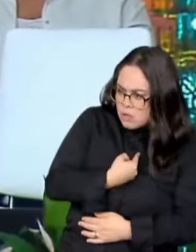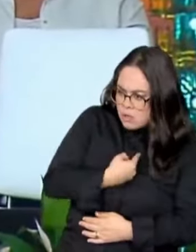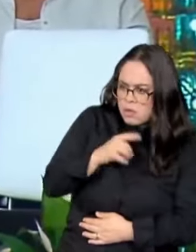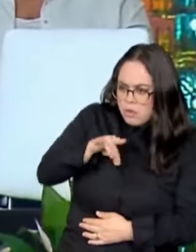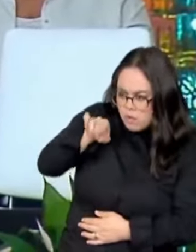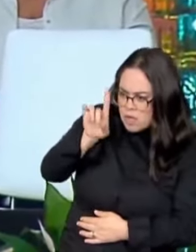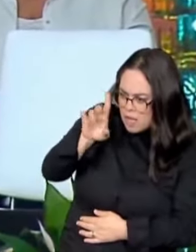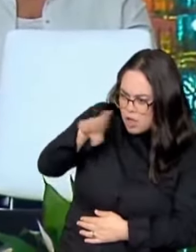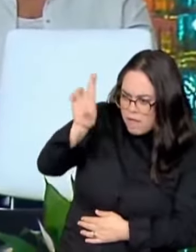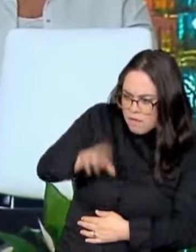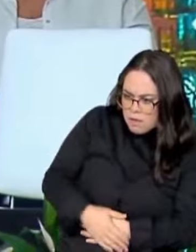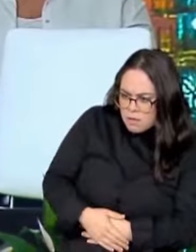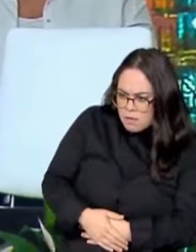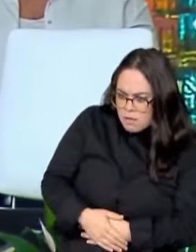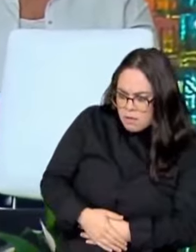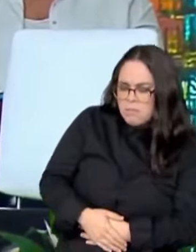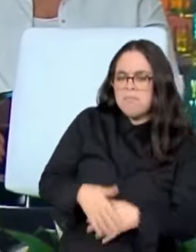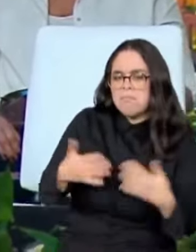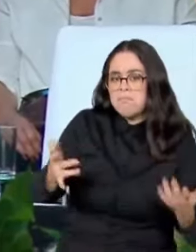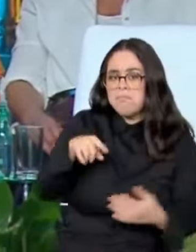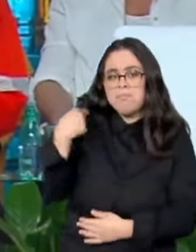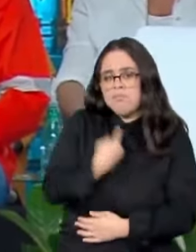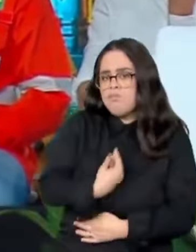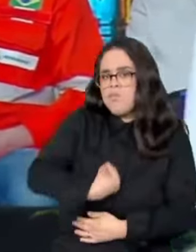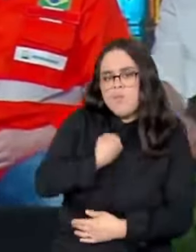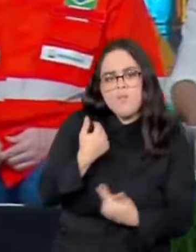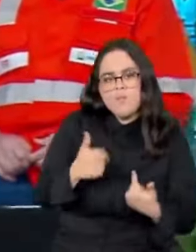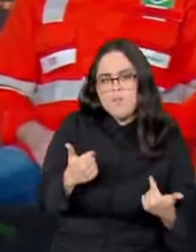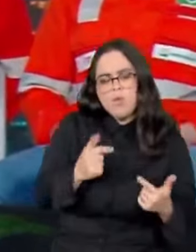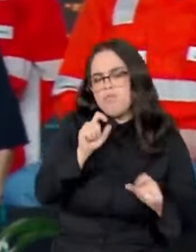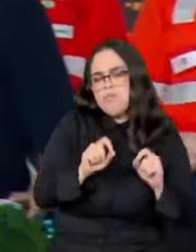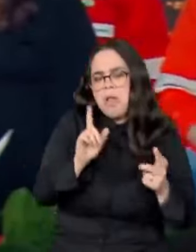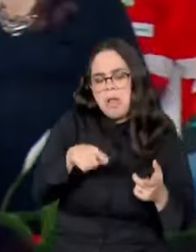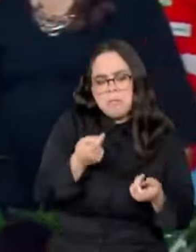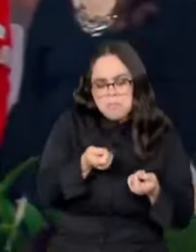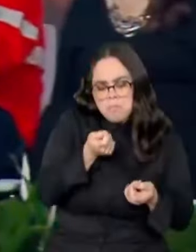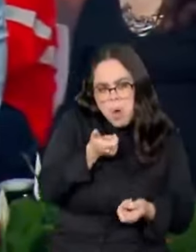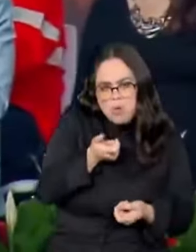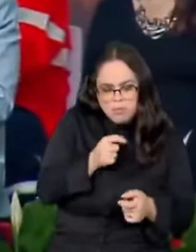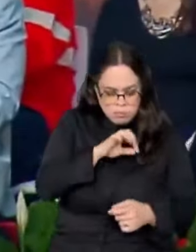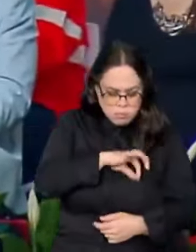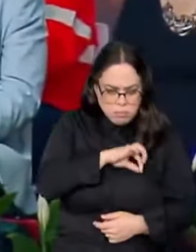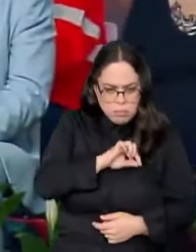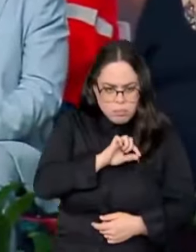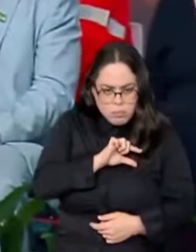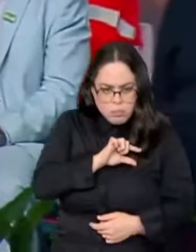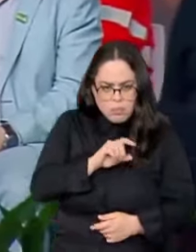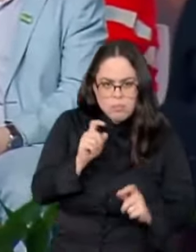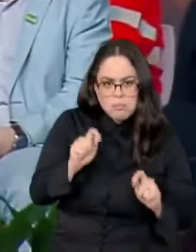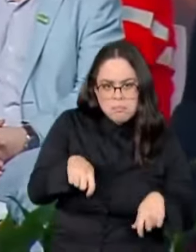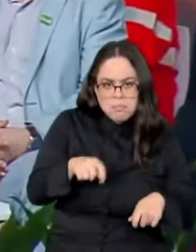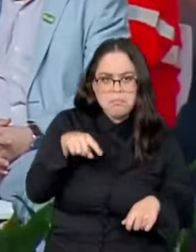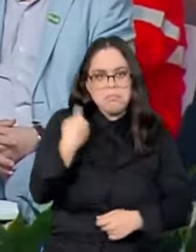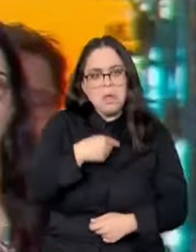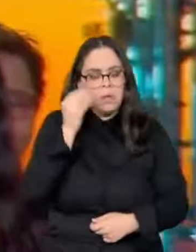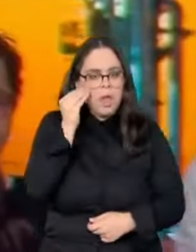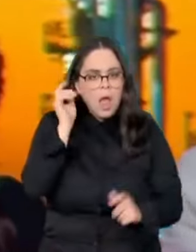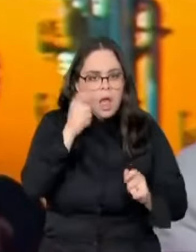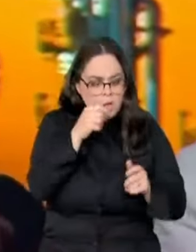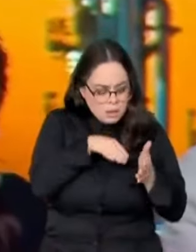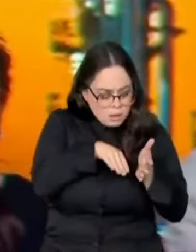senhor. Será que nós não temos que ter um pouquinho de aumento de salário para a gente pelo menos